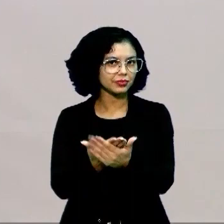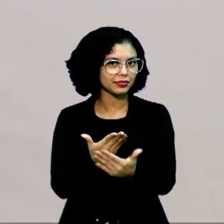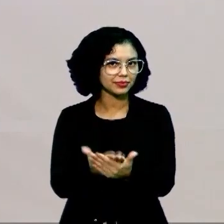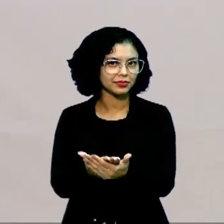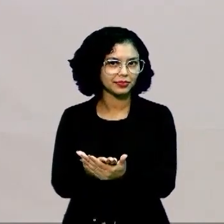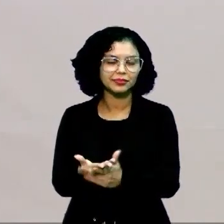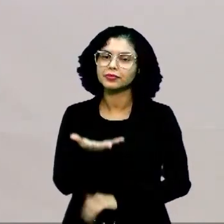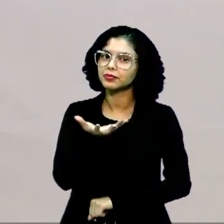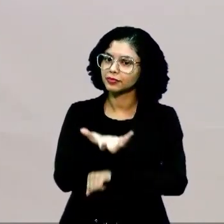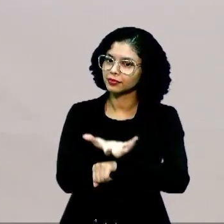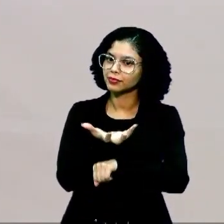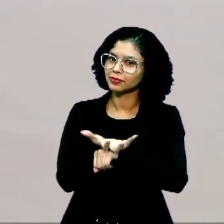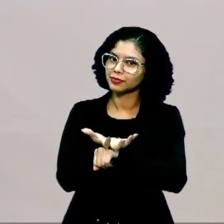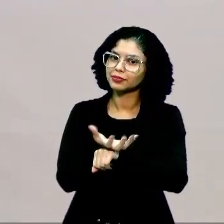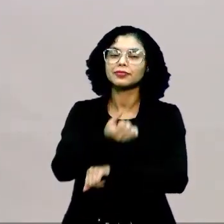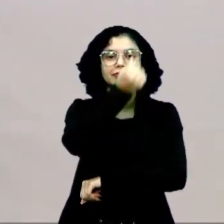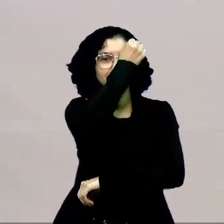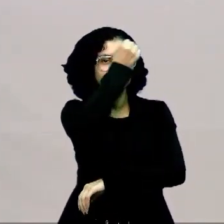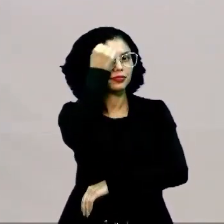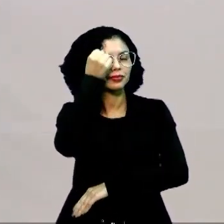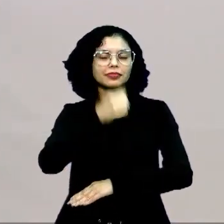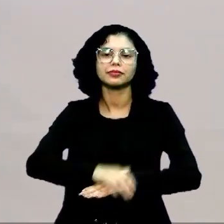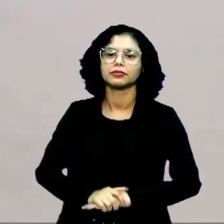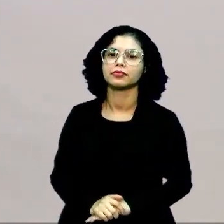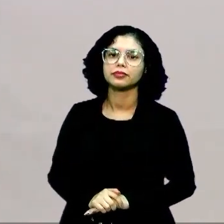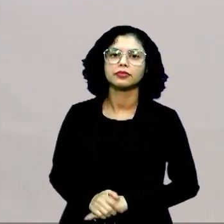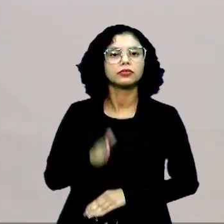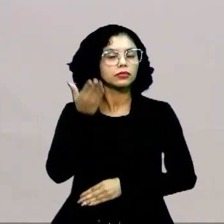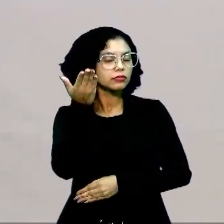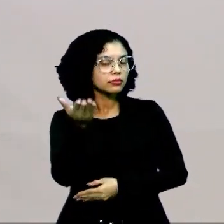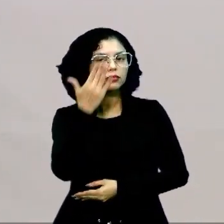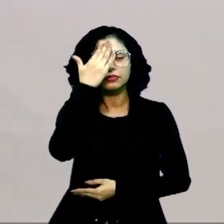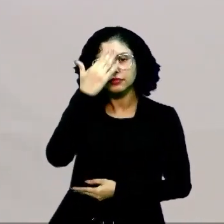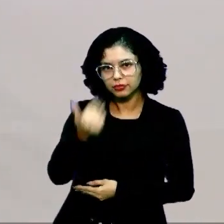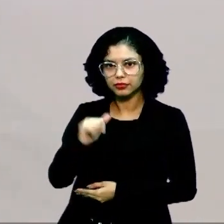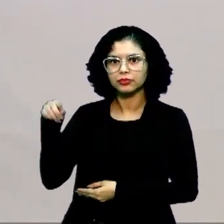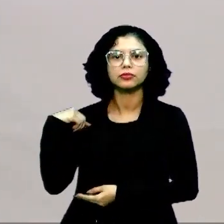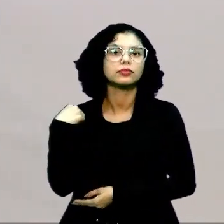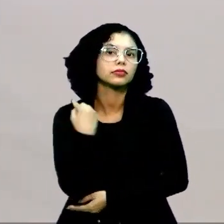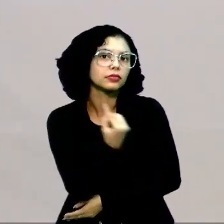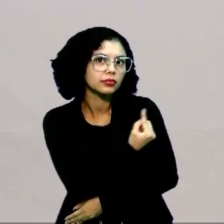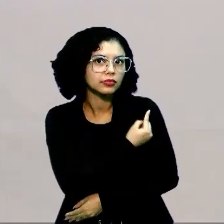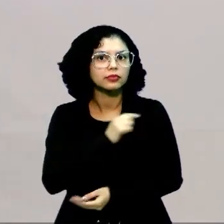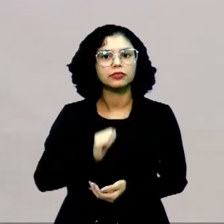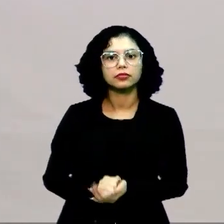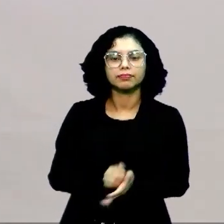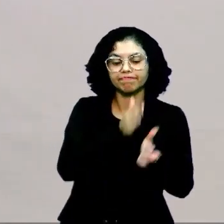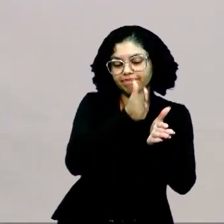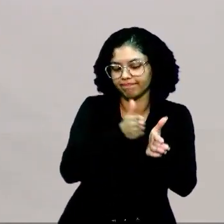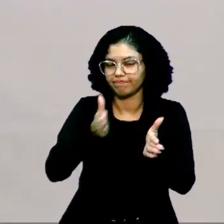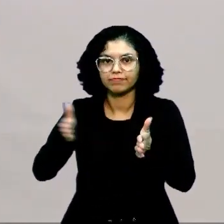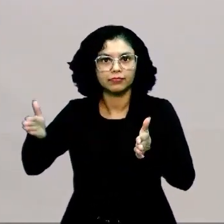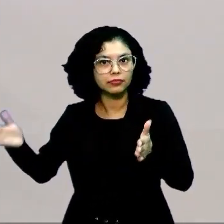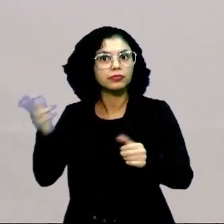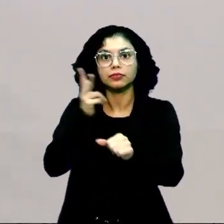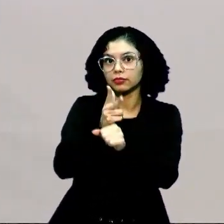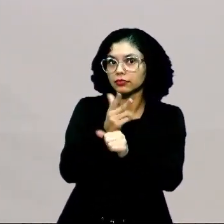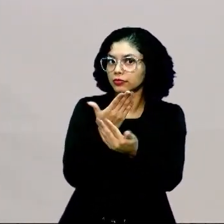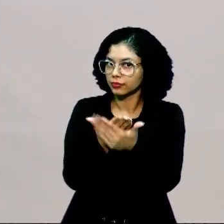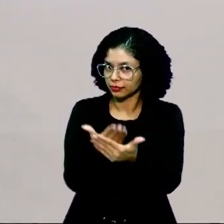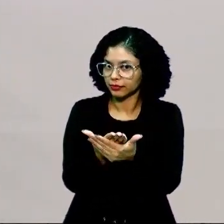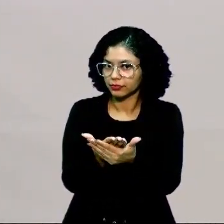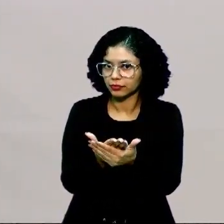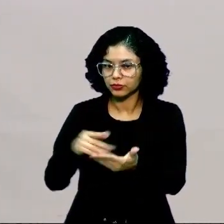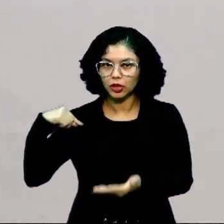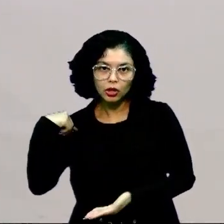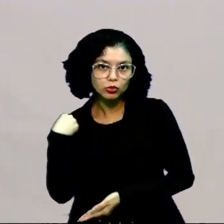seu componente curricular Sociologia. E você sabe que nós estamos em uma sequência de videoaulas em